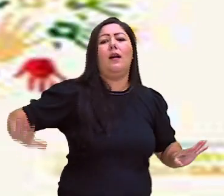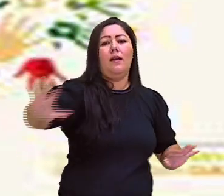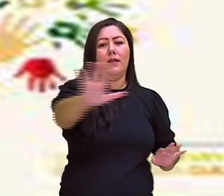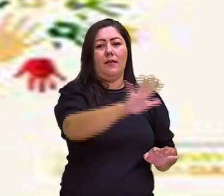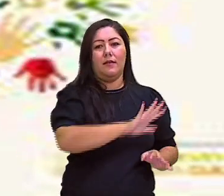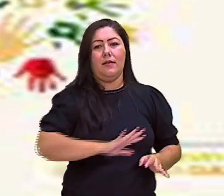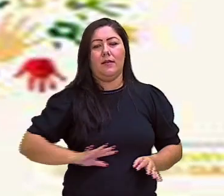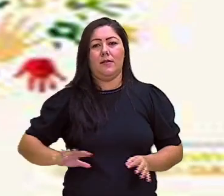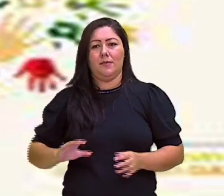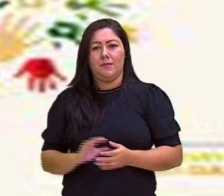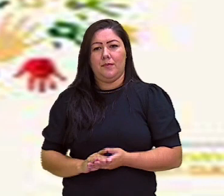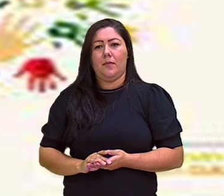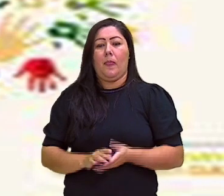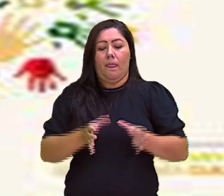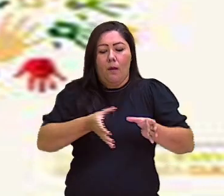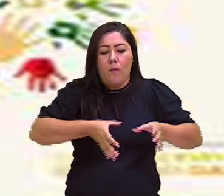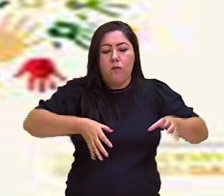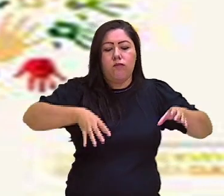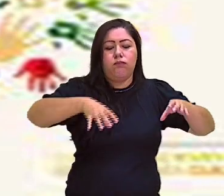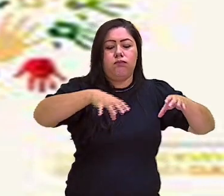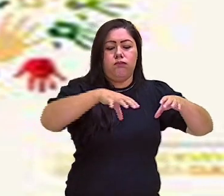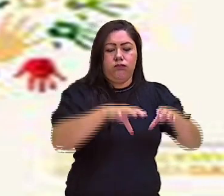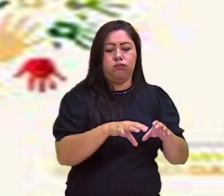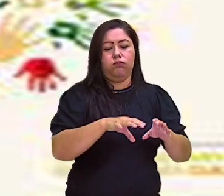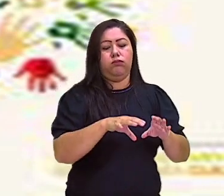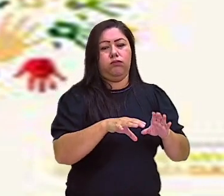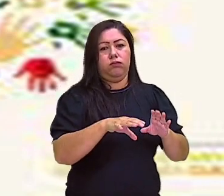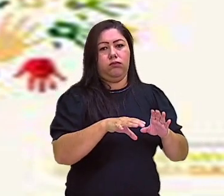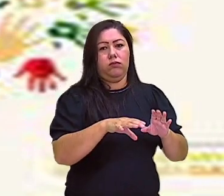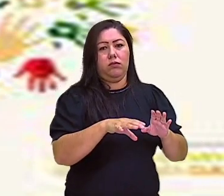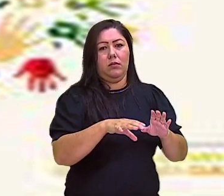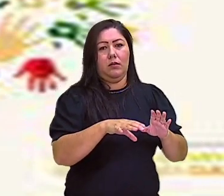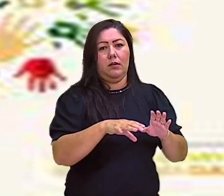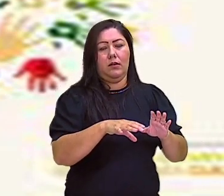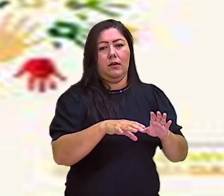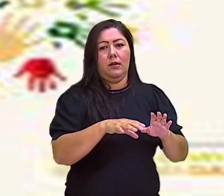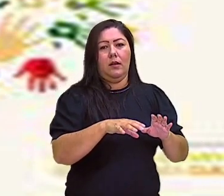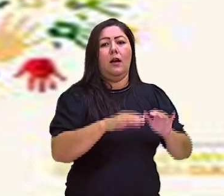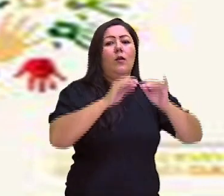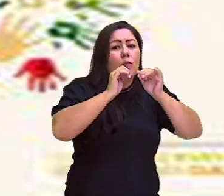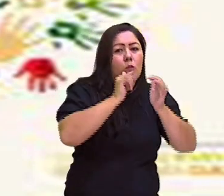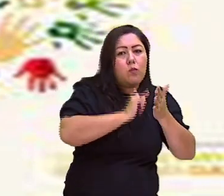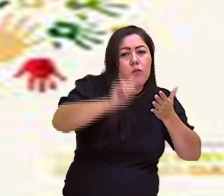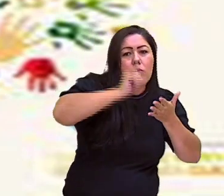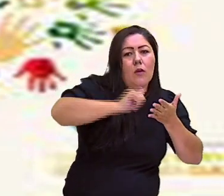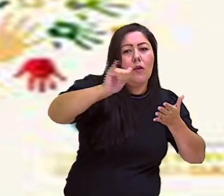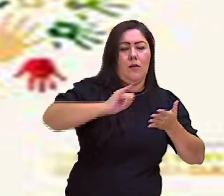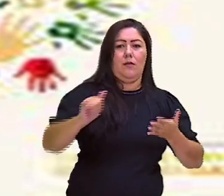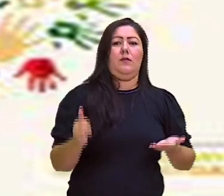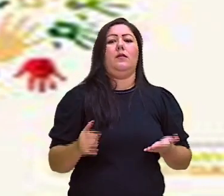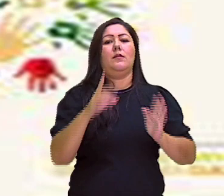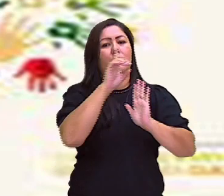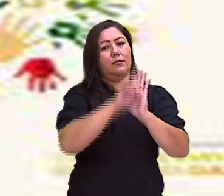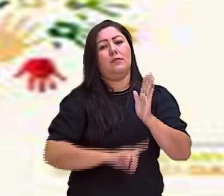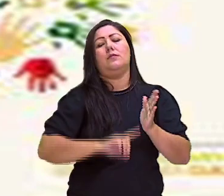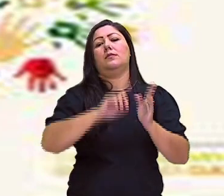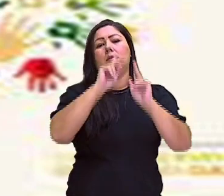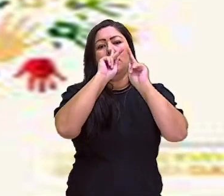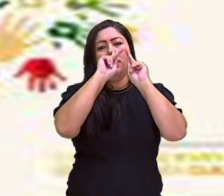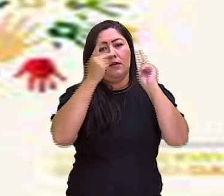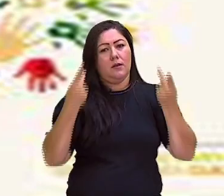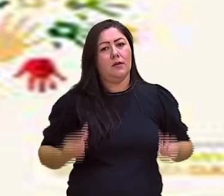A Assembleia Geral proclama a presente Declaração Universal dos Direitos